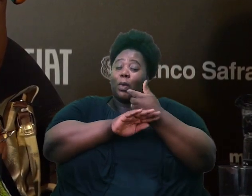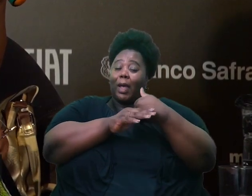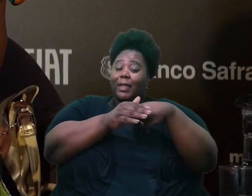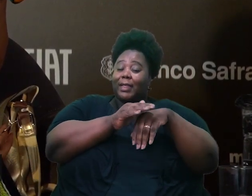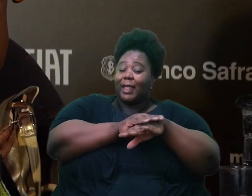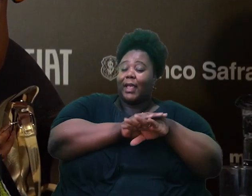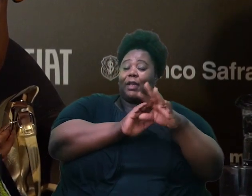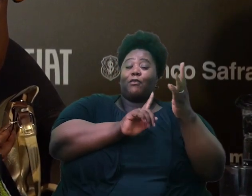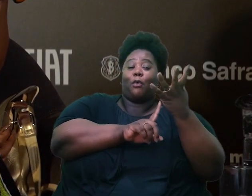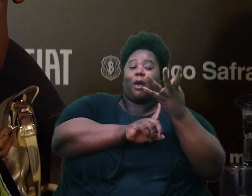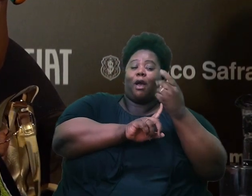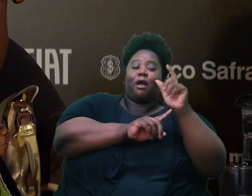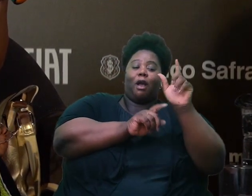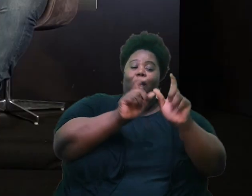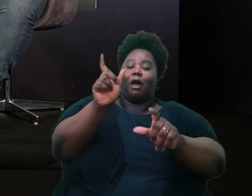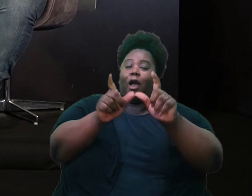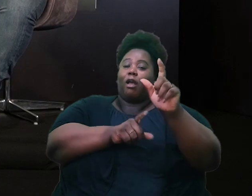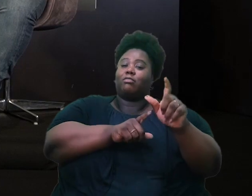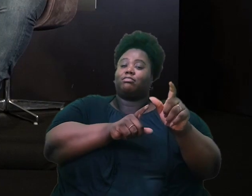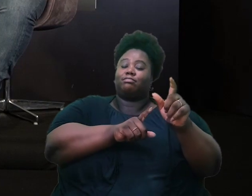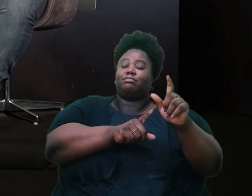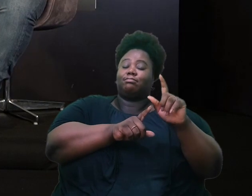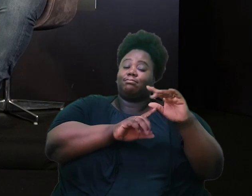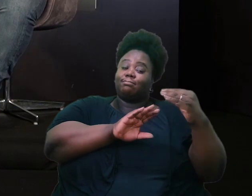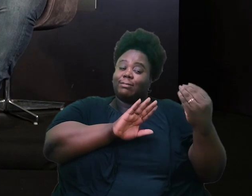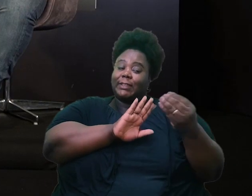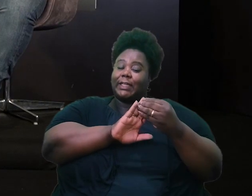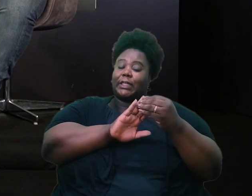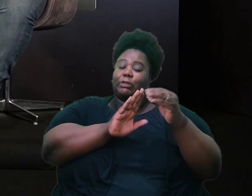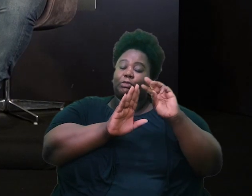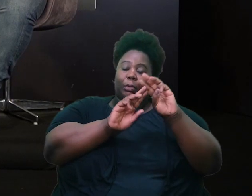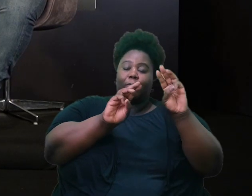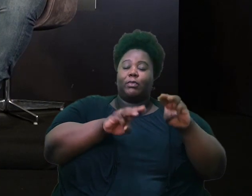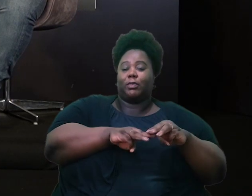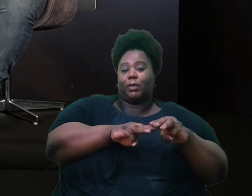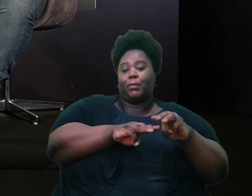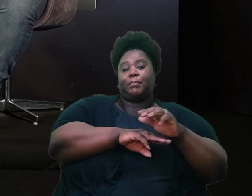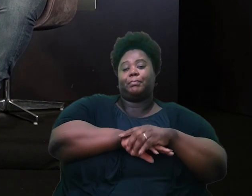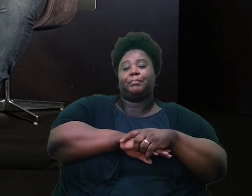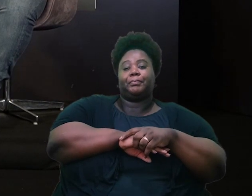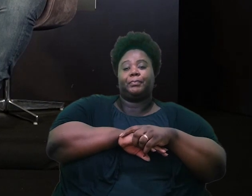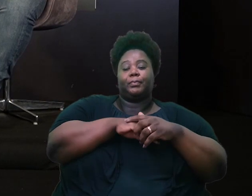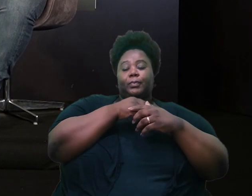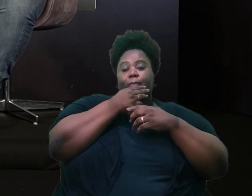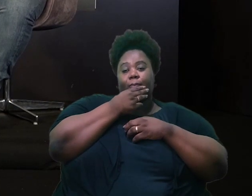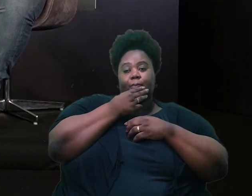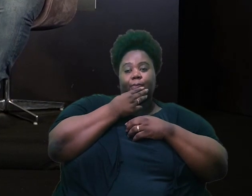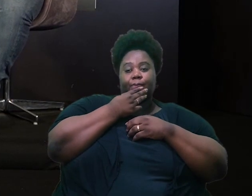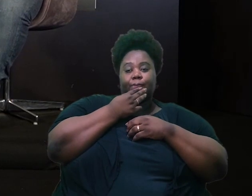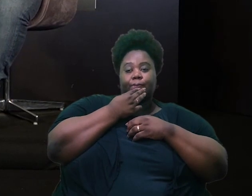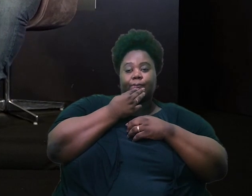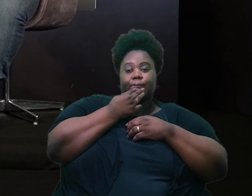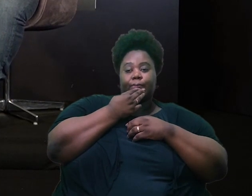artistas que integram o Museu de Arte da Pampulha,